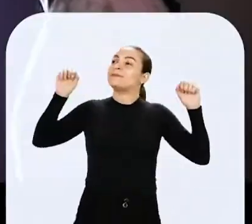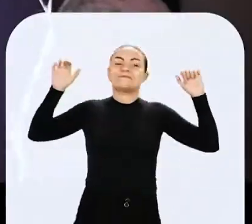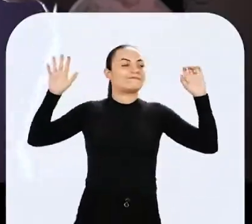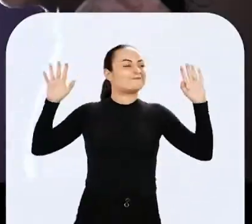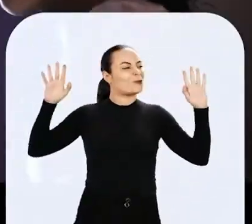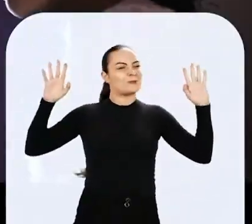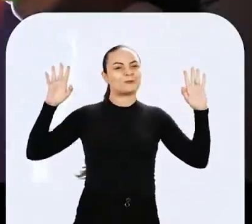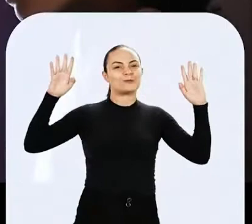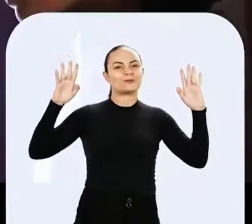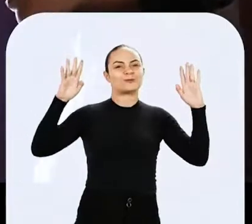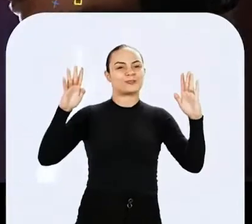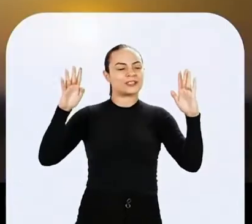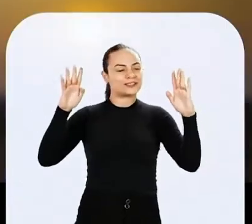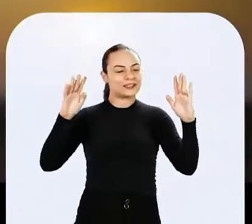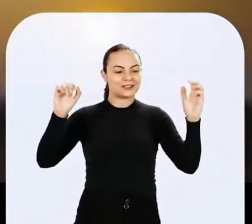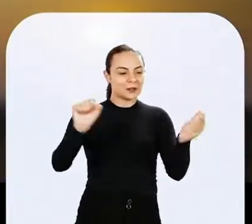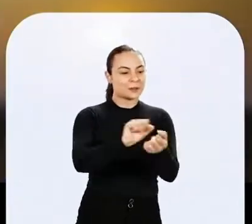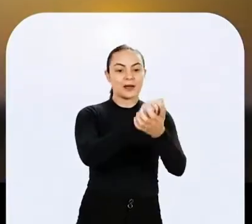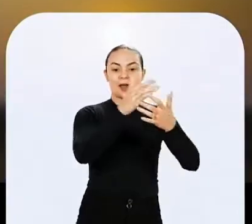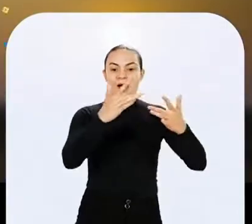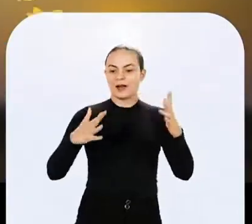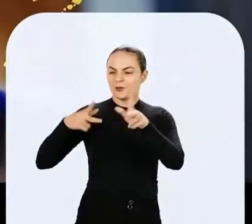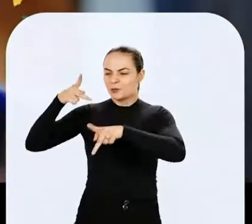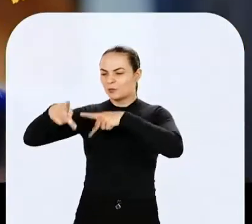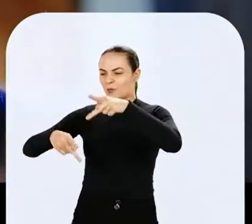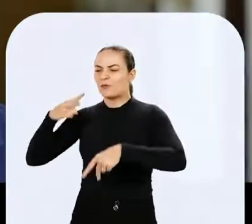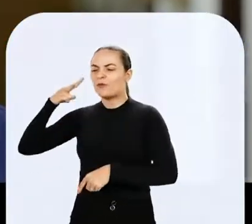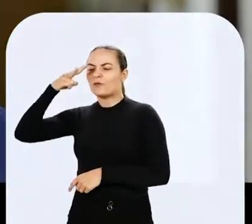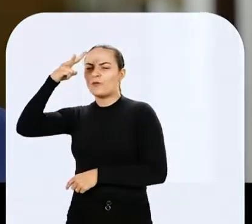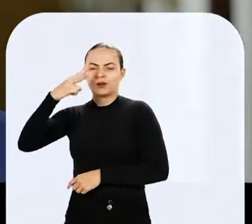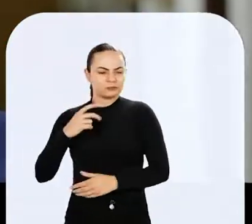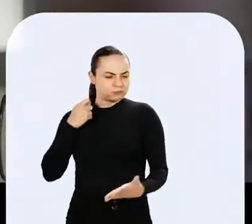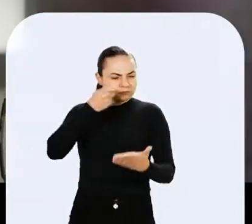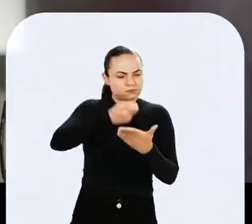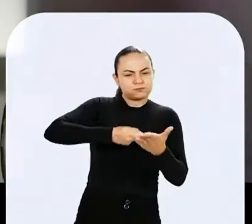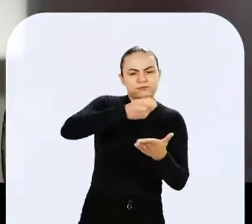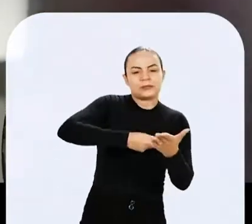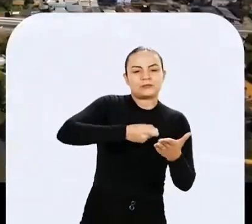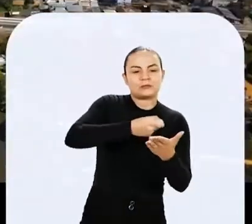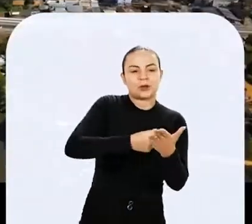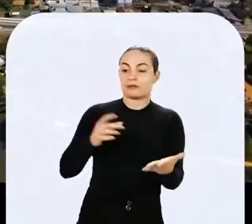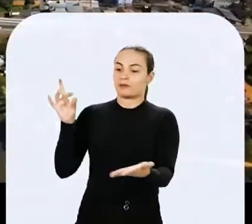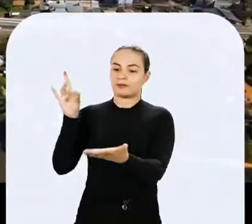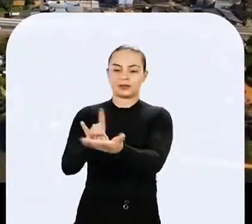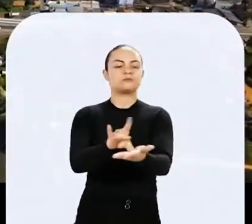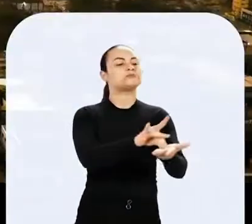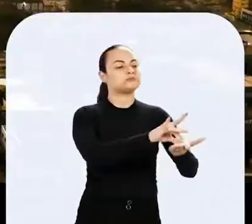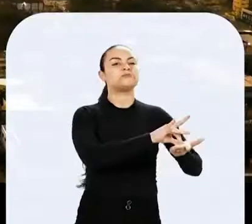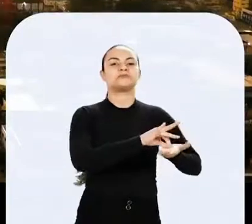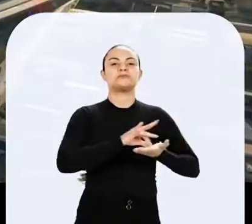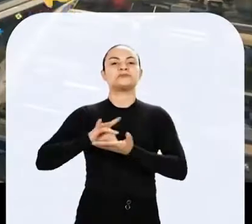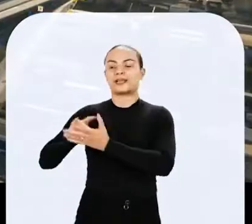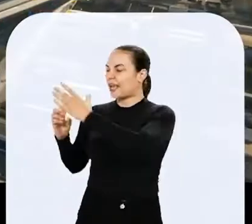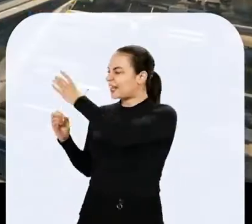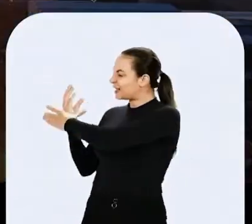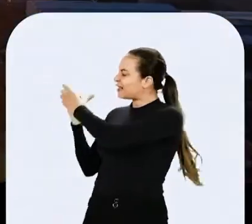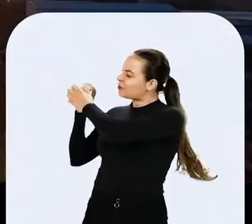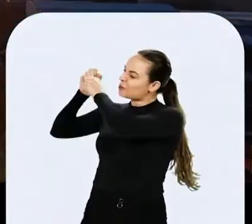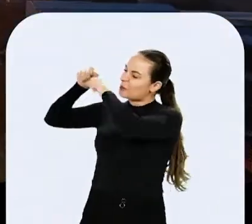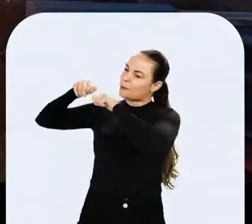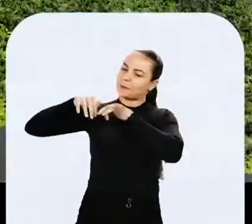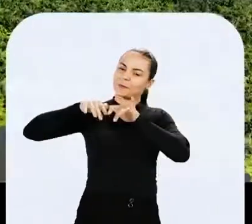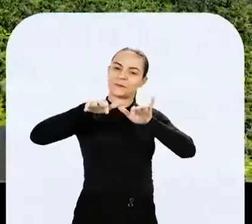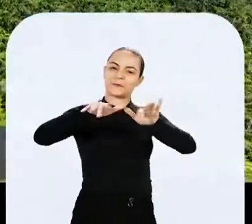desbravadores. É terra de louvores, de gente forte, brava e sincera. Meu lugar é o berço de uma nova